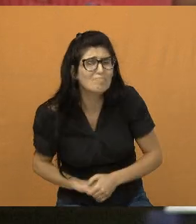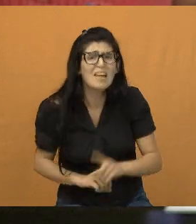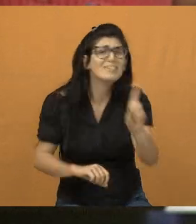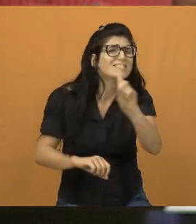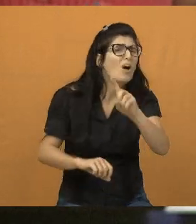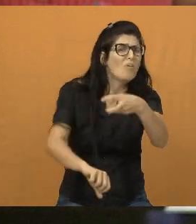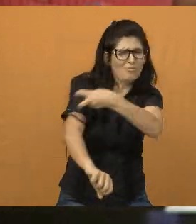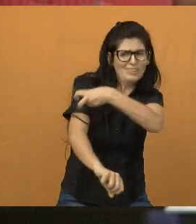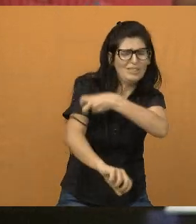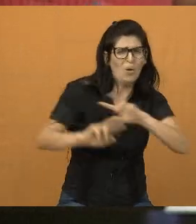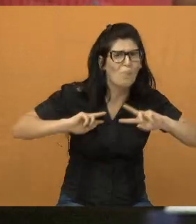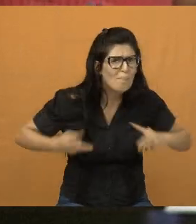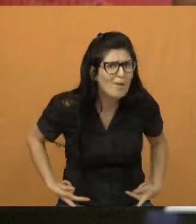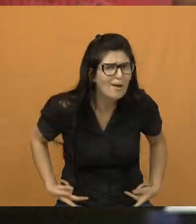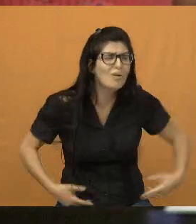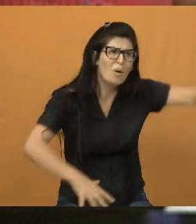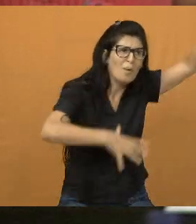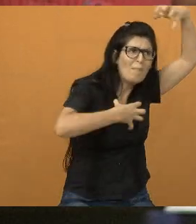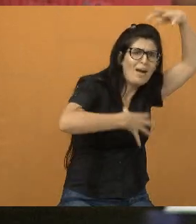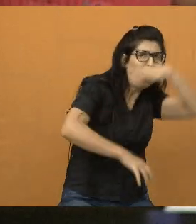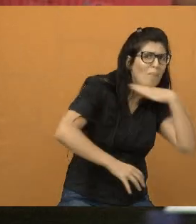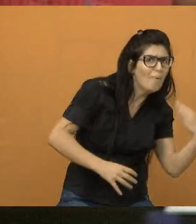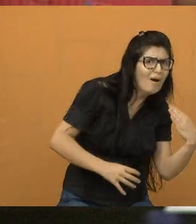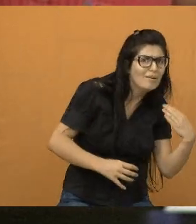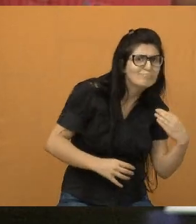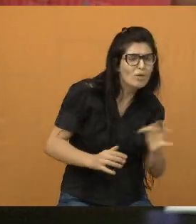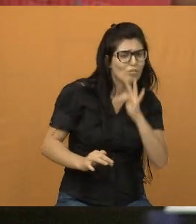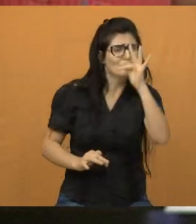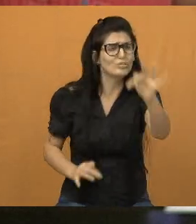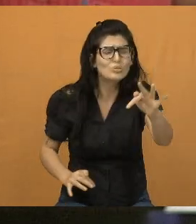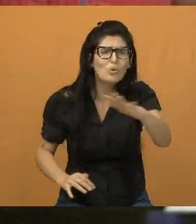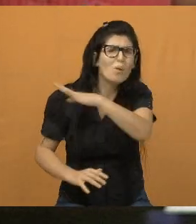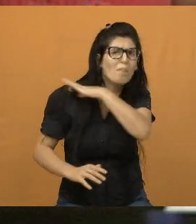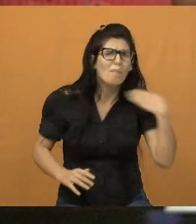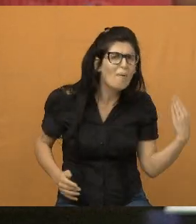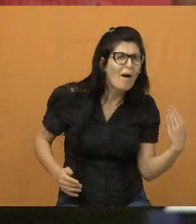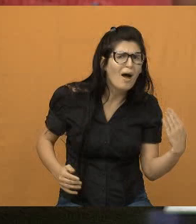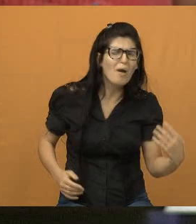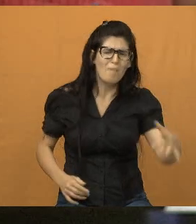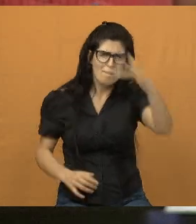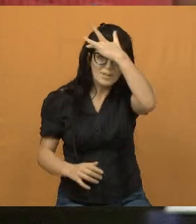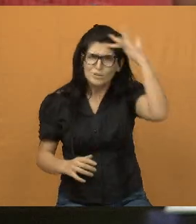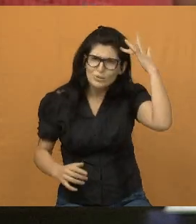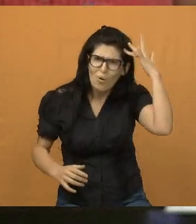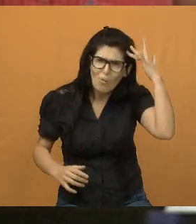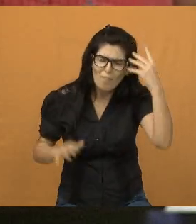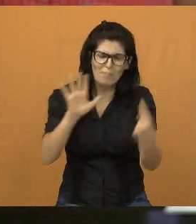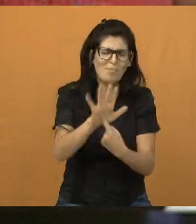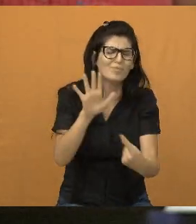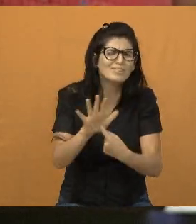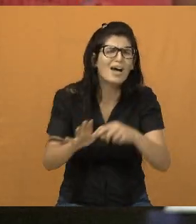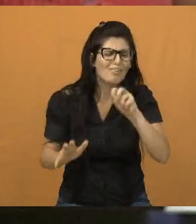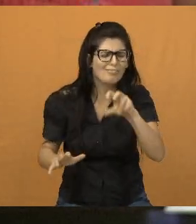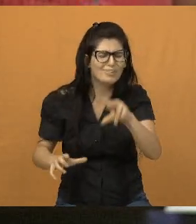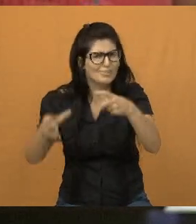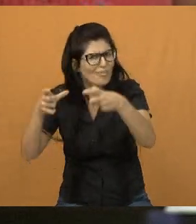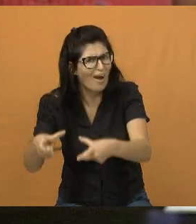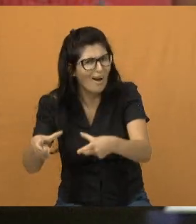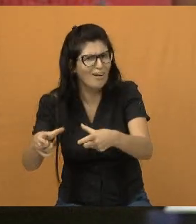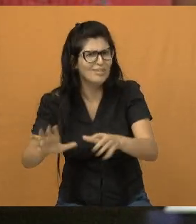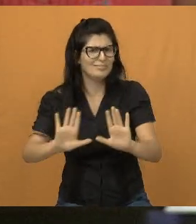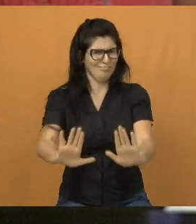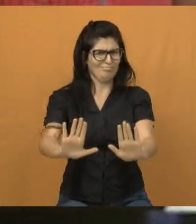continuarem morrendo, daqui a pouco morrerão pessoas para mostrar onde está o vírus. Daí a importância, e nós